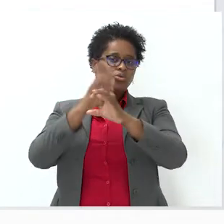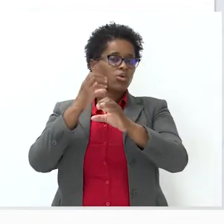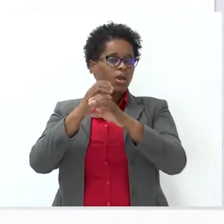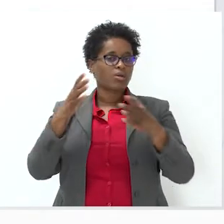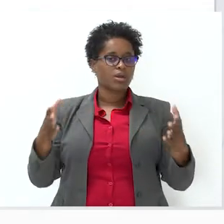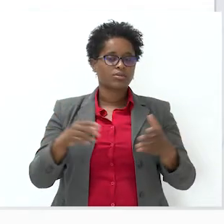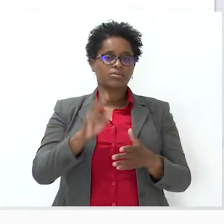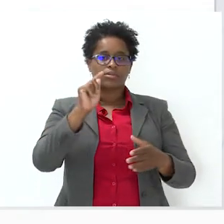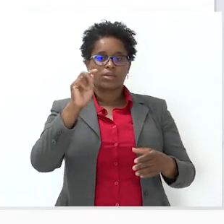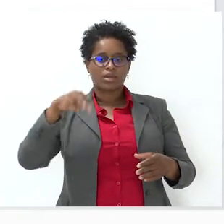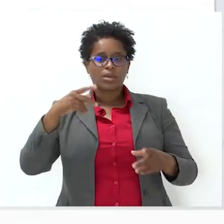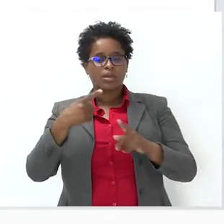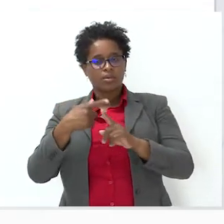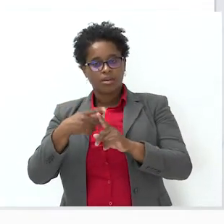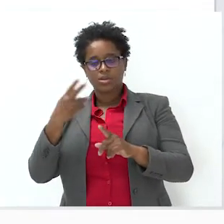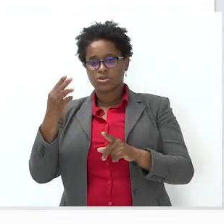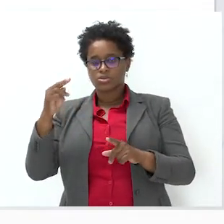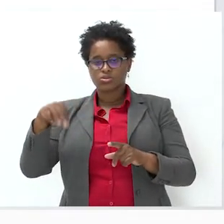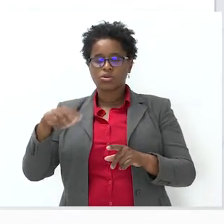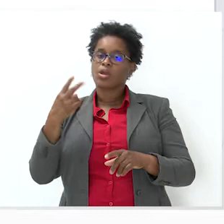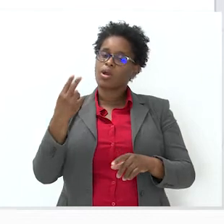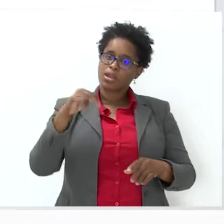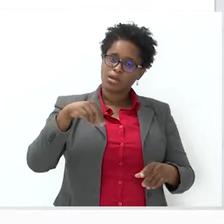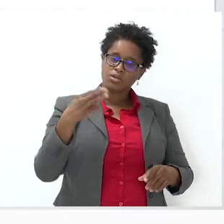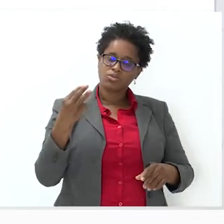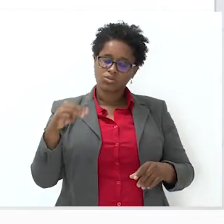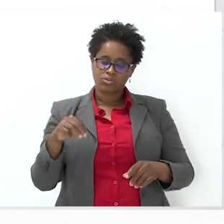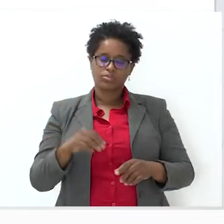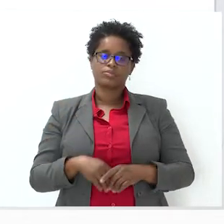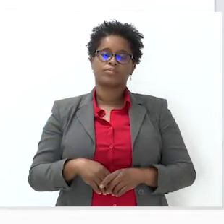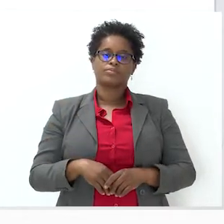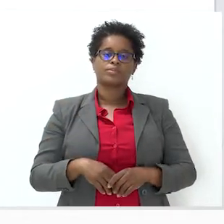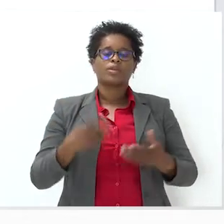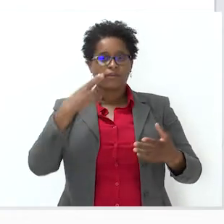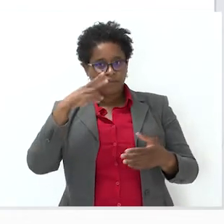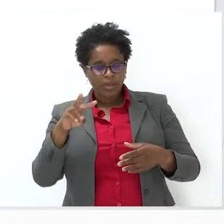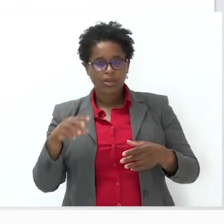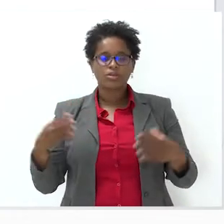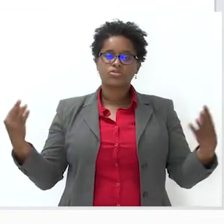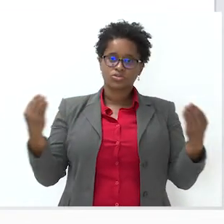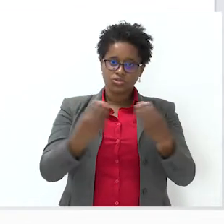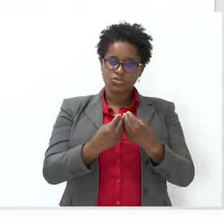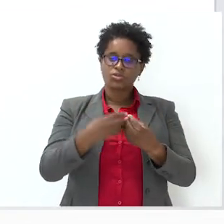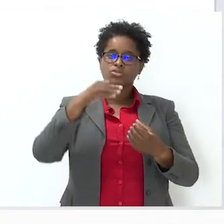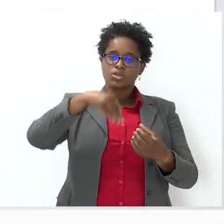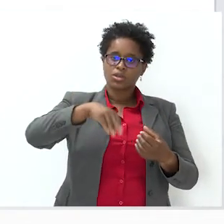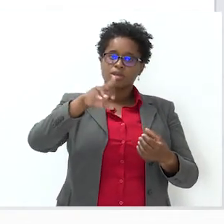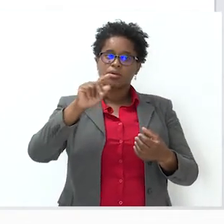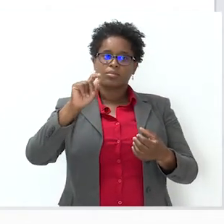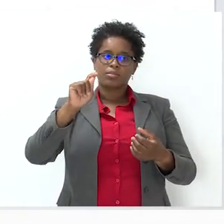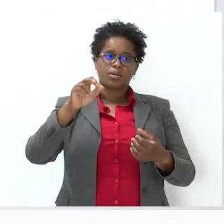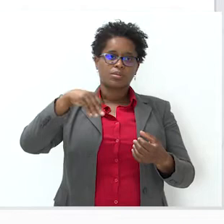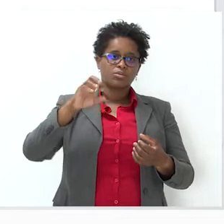Em mais um é igual a num. Então, viram contração de preposições